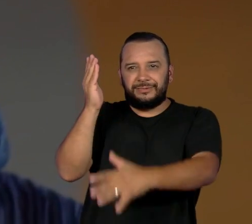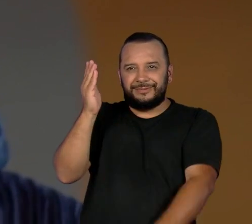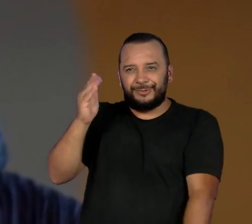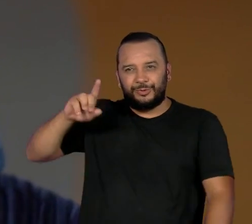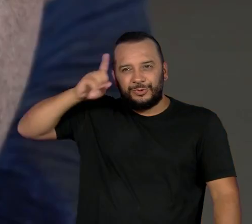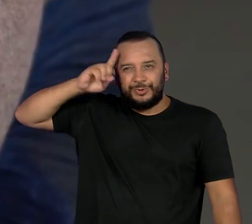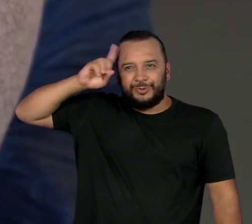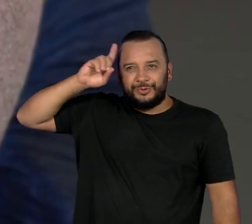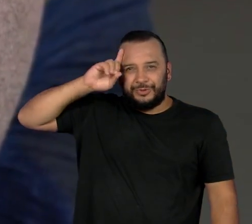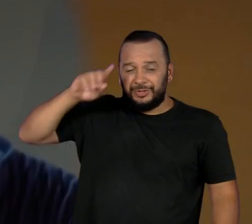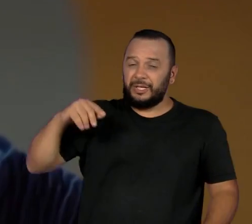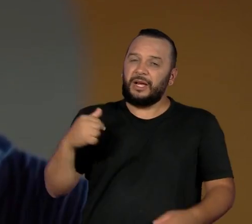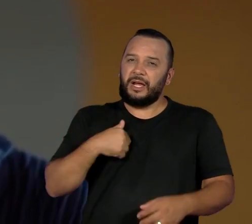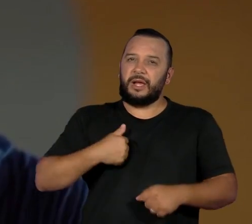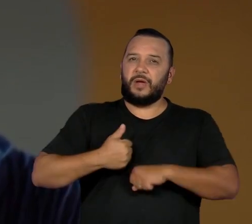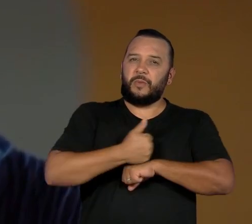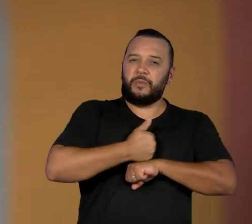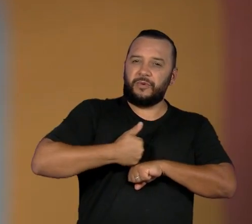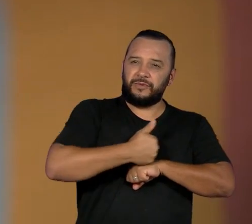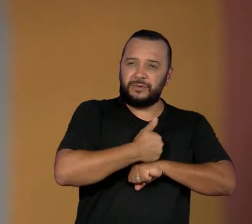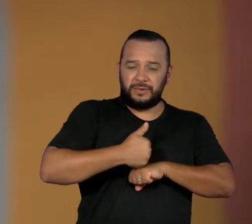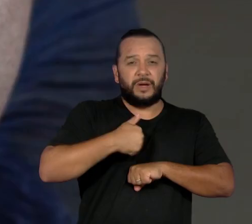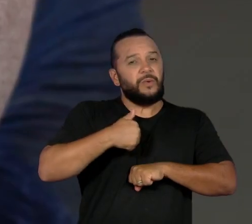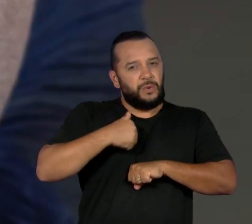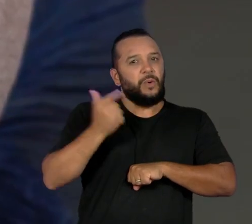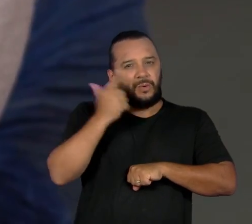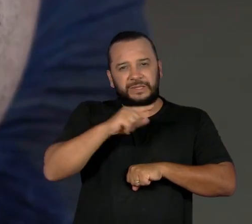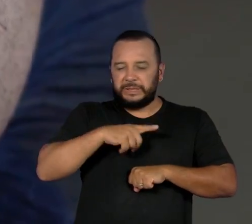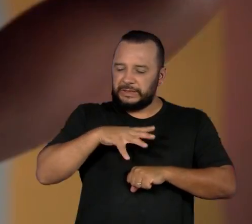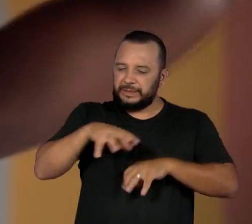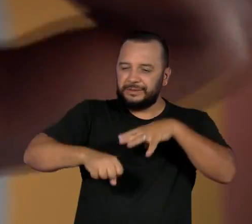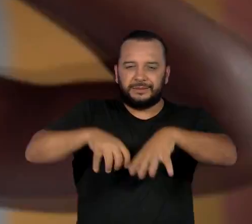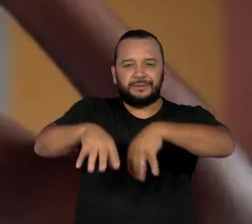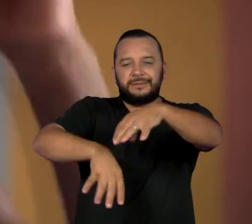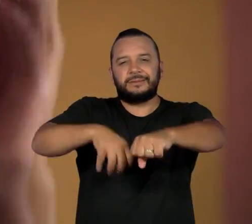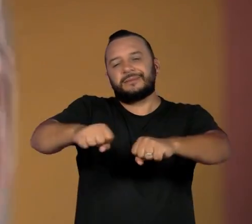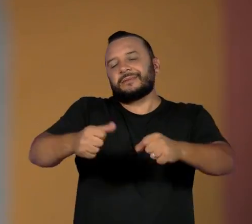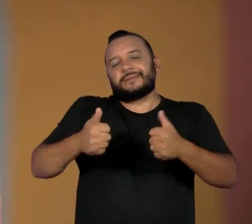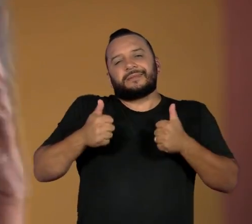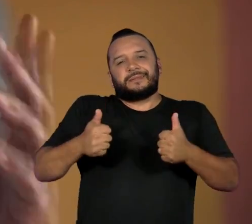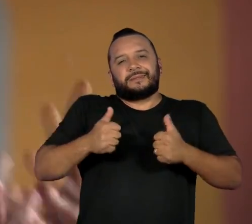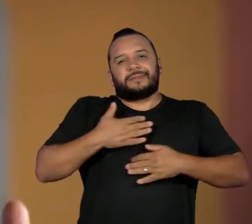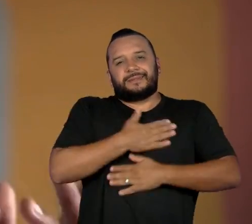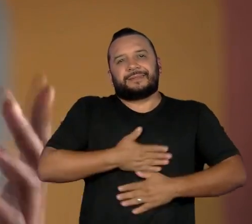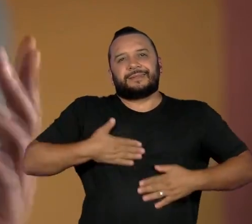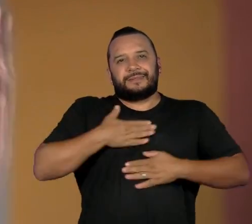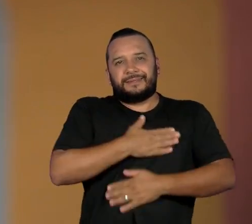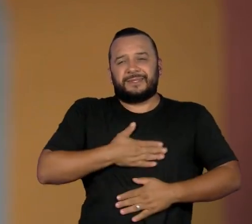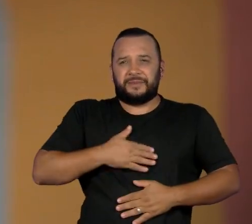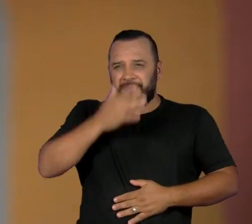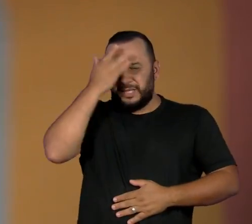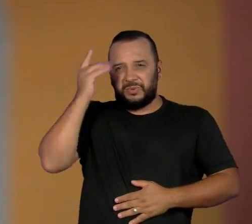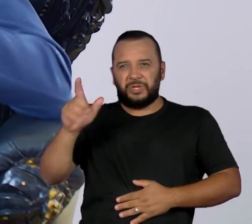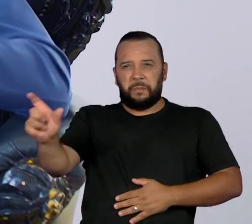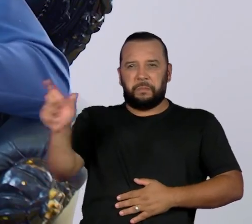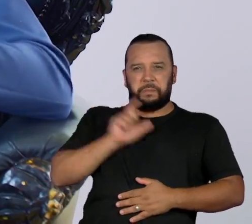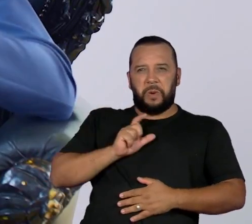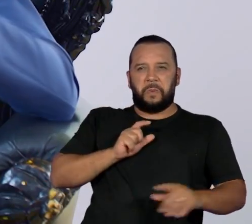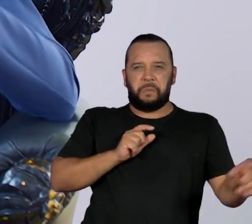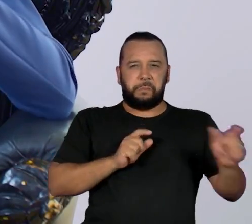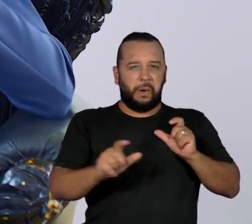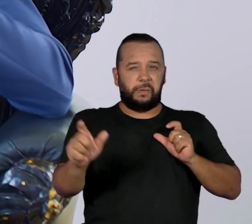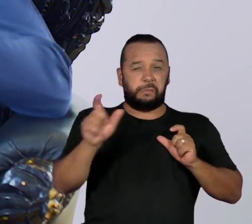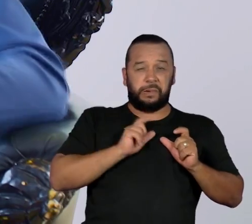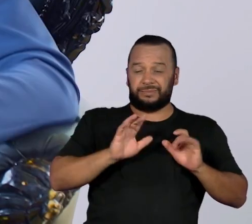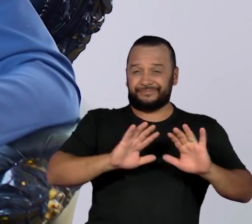talento faz com que as nossas conquistas sejam suficientes. Eu ouvi muita coisa que eu poderia não estar aqui hoje. E assim, não é